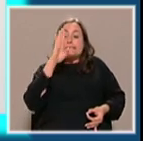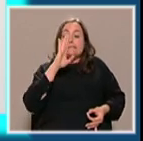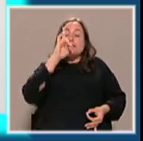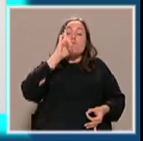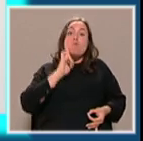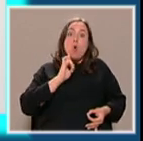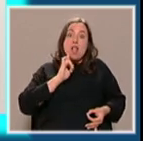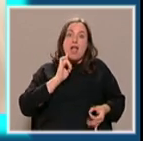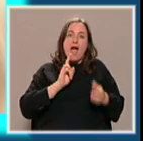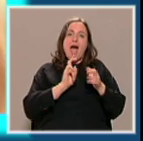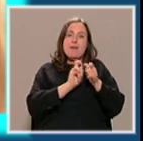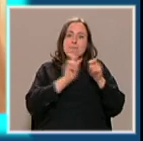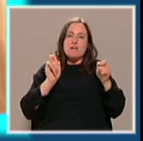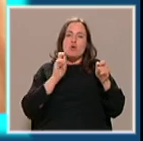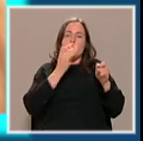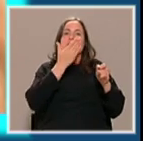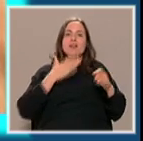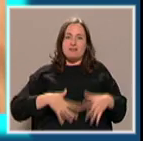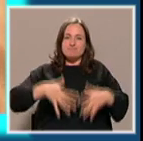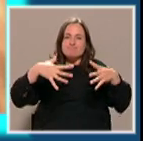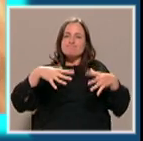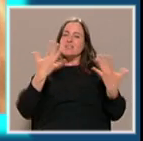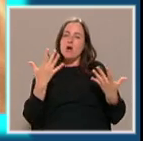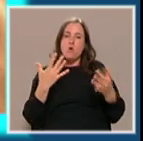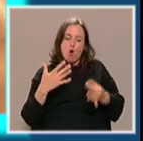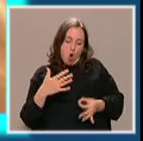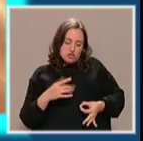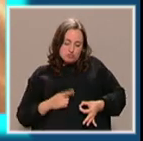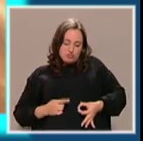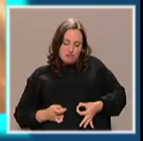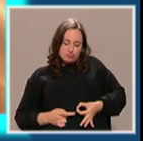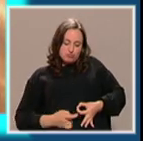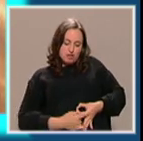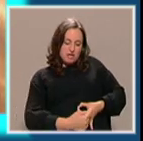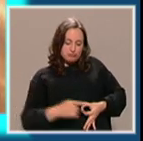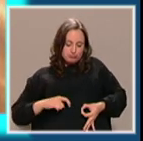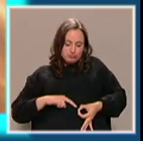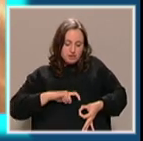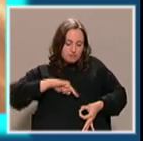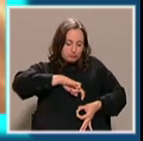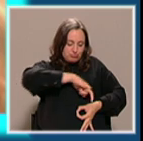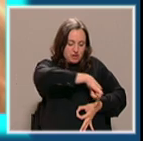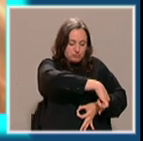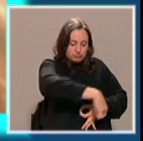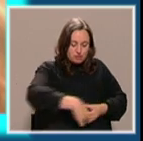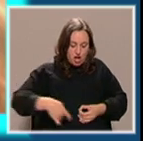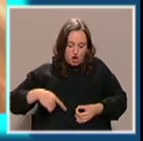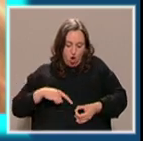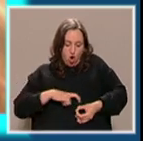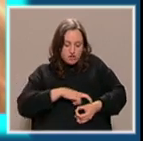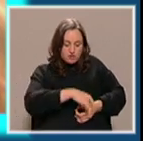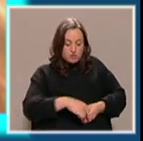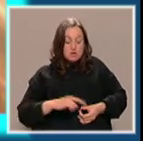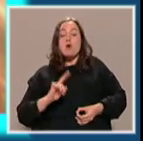estiver no período fértil, rapidamente o oócito será rodeado por espermatozoides. Quando o espermatozoide